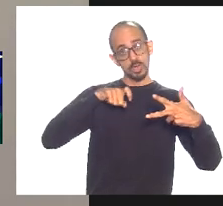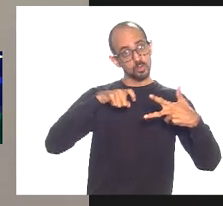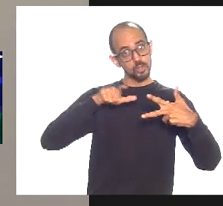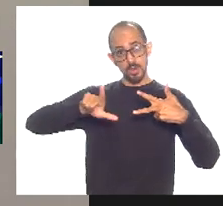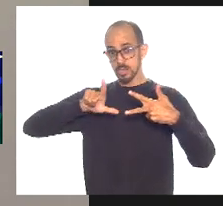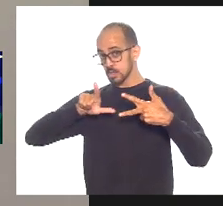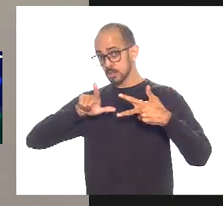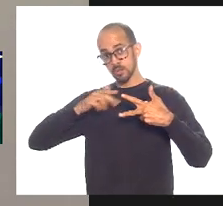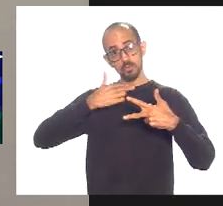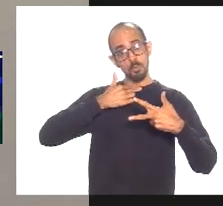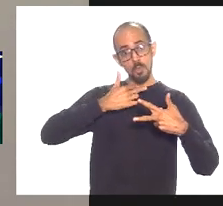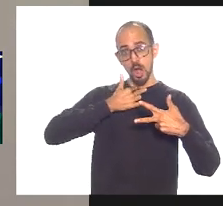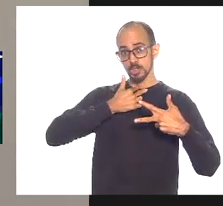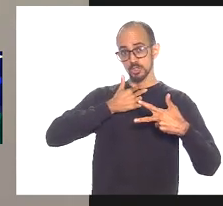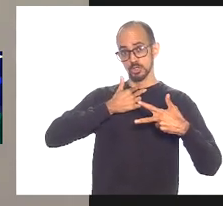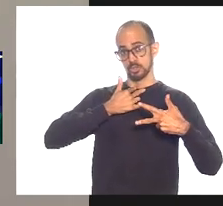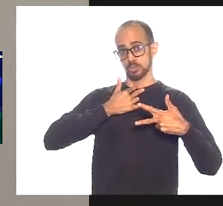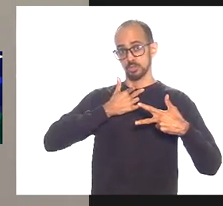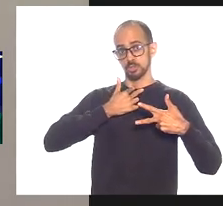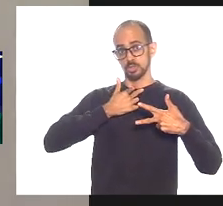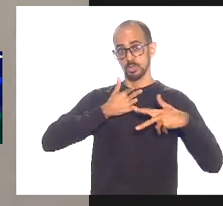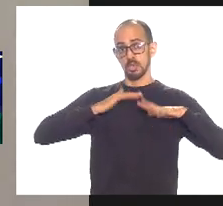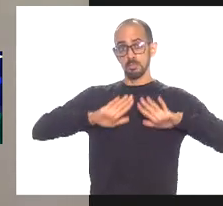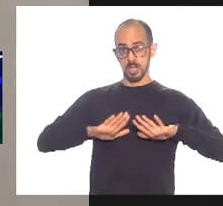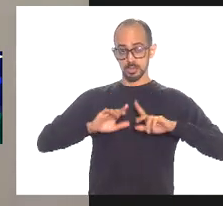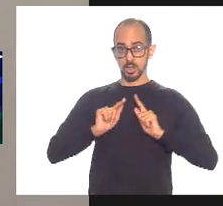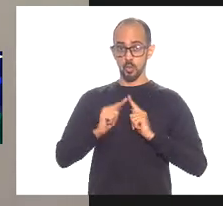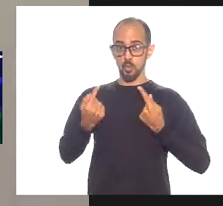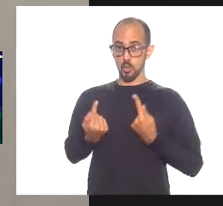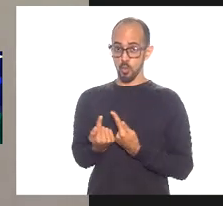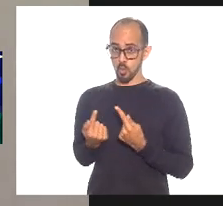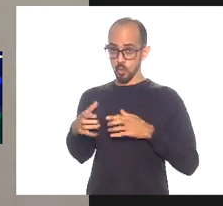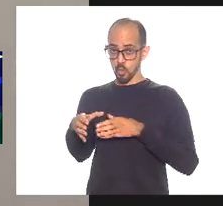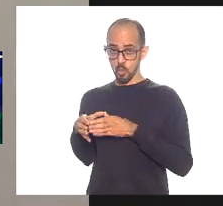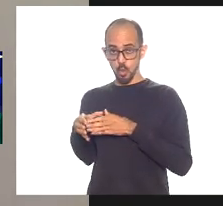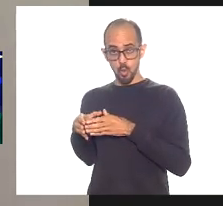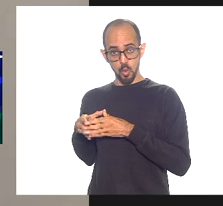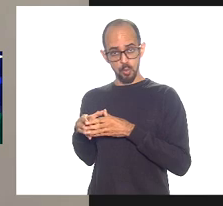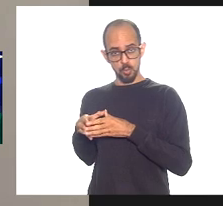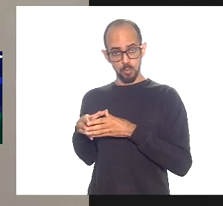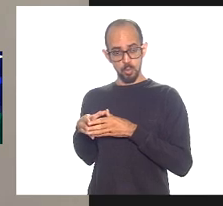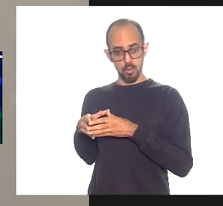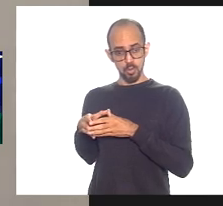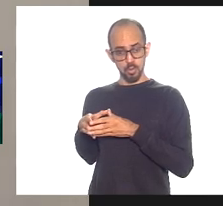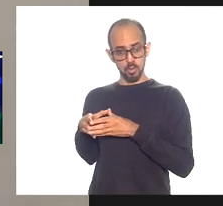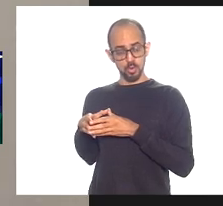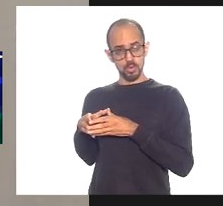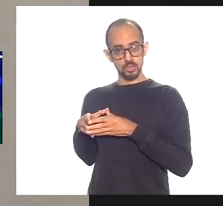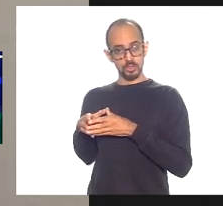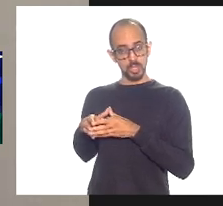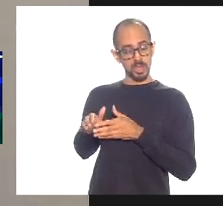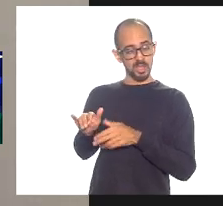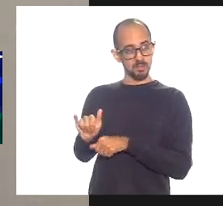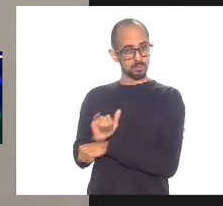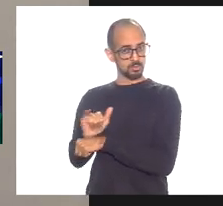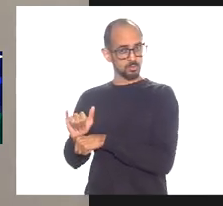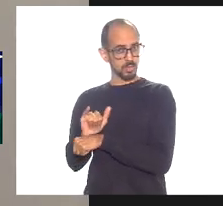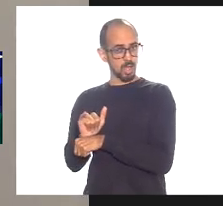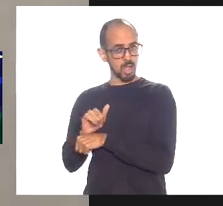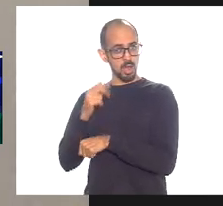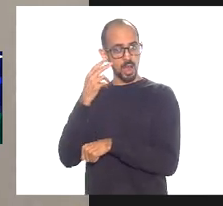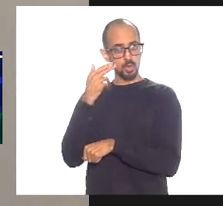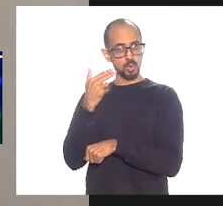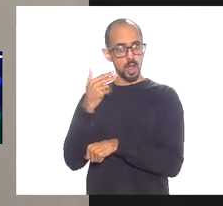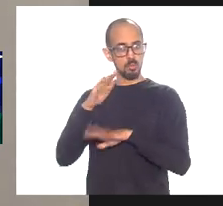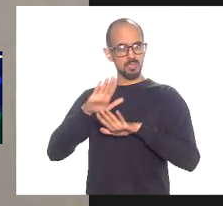legislativo agora é natural o que não pode fazer o que aconteceu agora